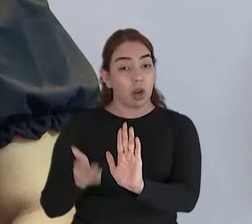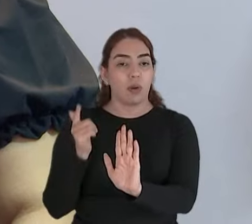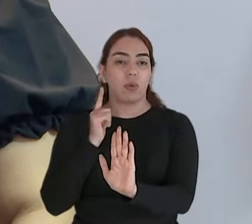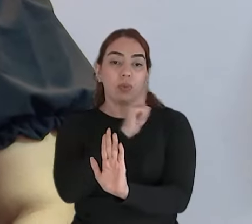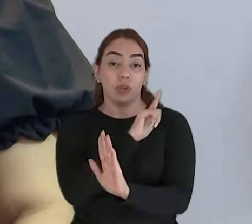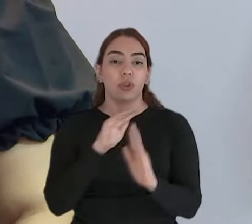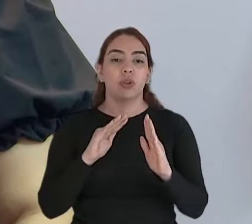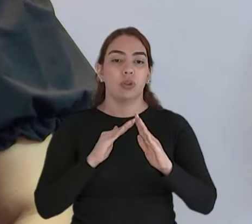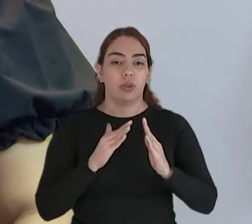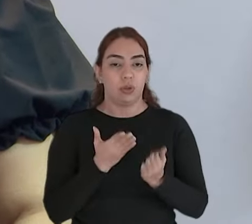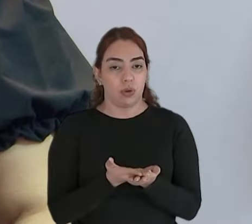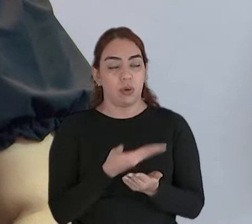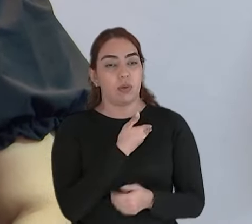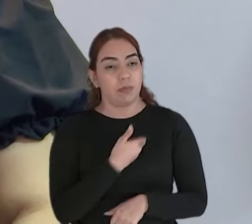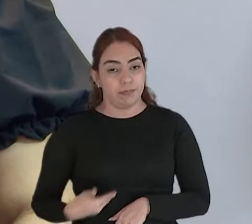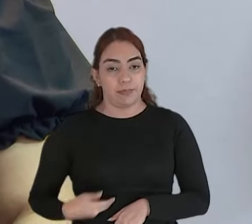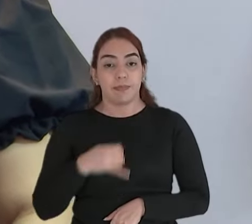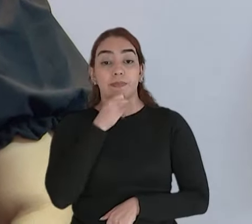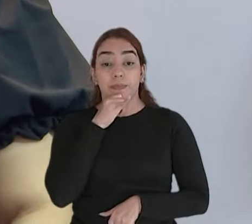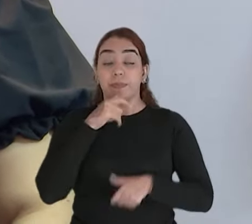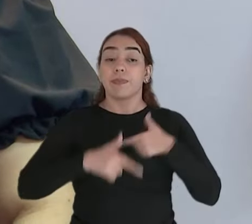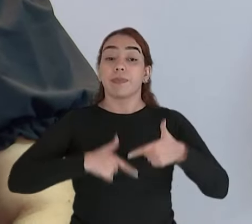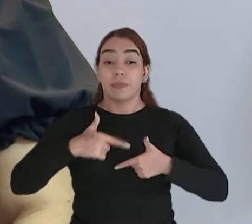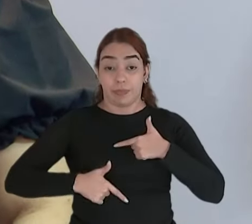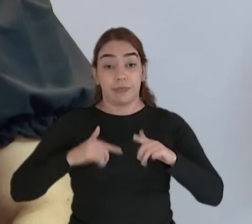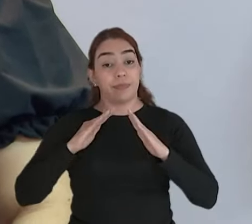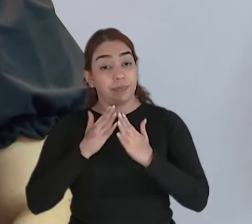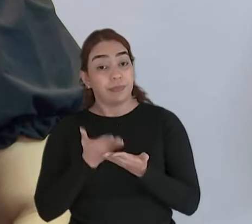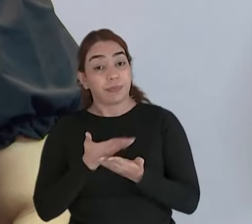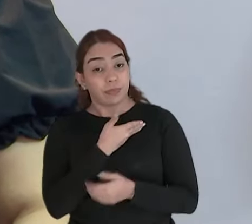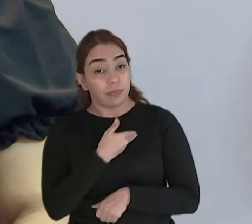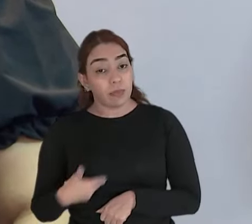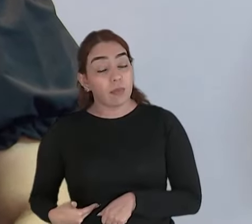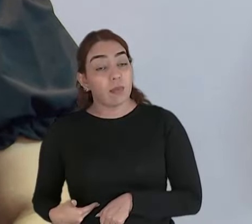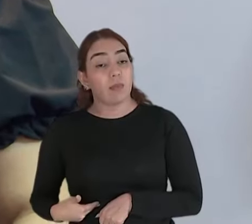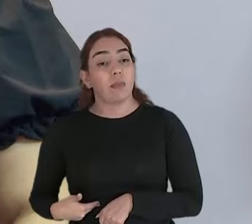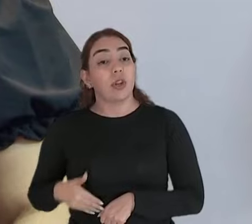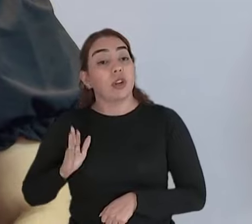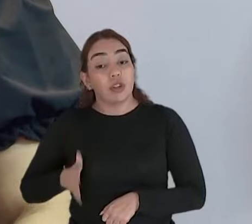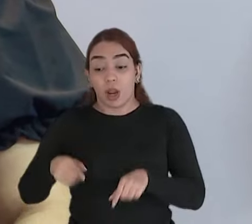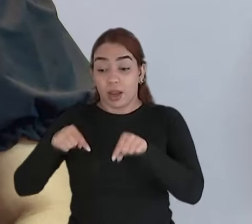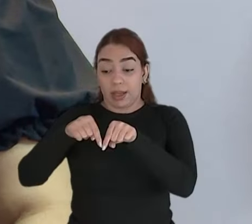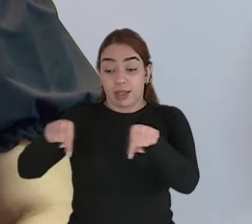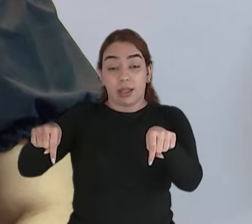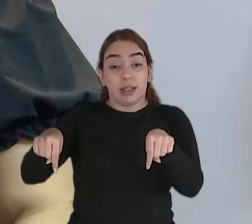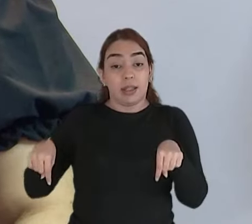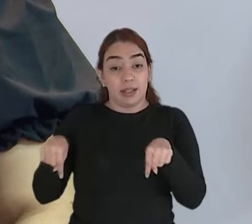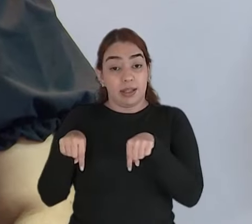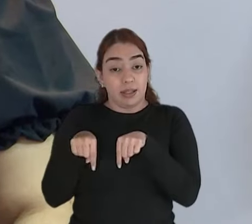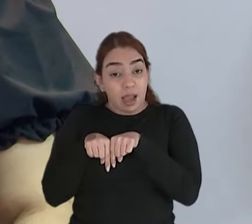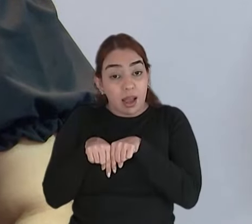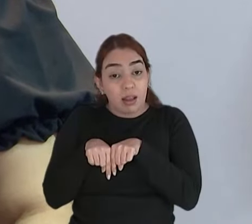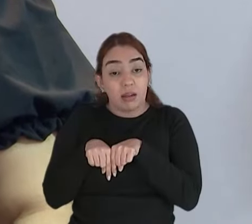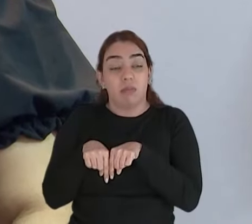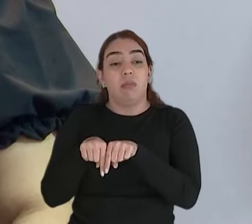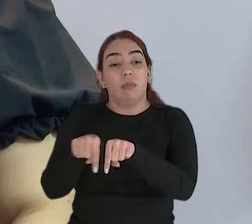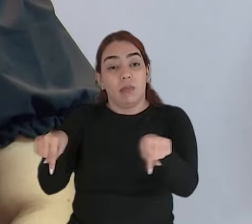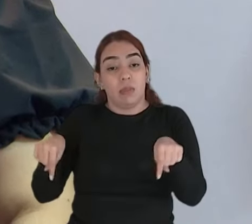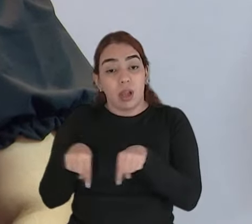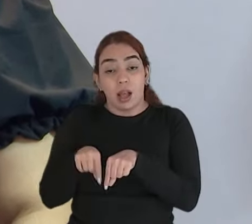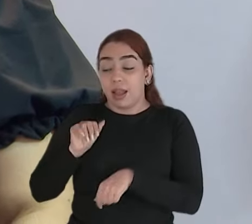escolas públicas, eu trabalho numa escola pública dentro do município de Aquiraz, a gente tem a sala de recurso multifuncional, eu atuo como professora